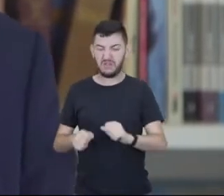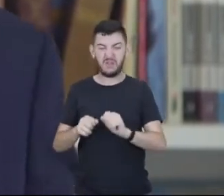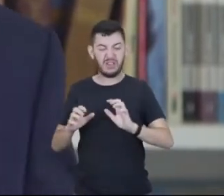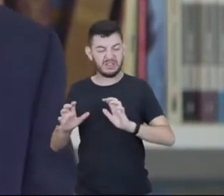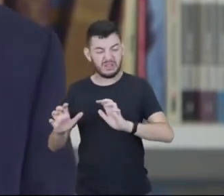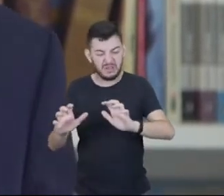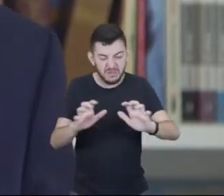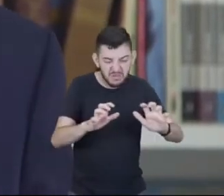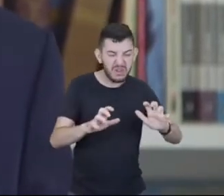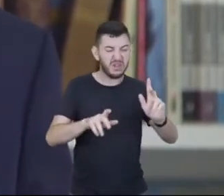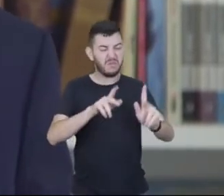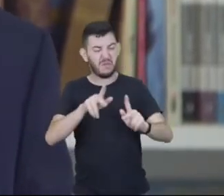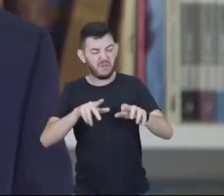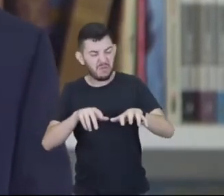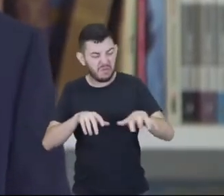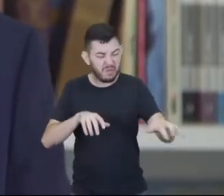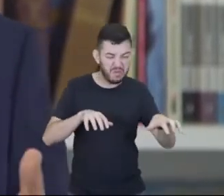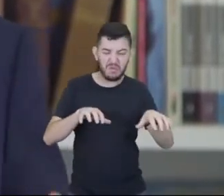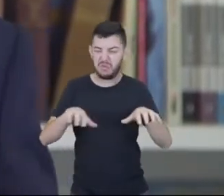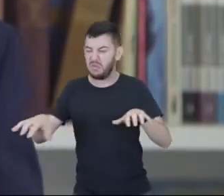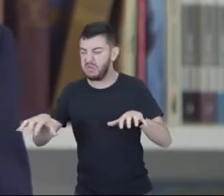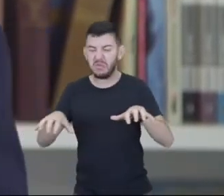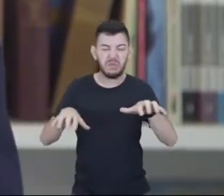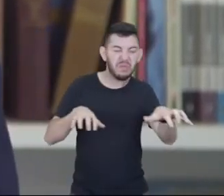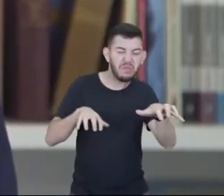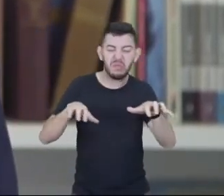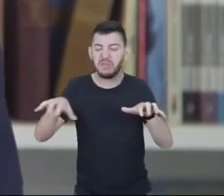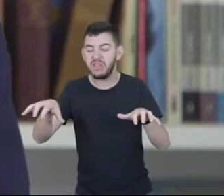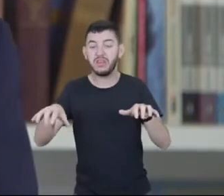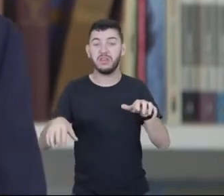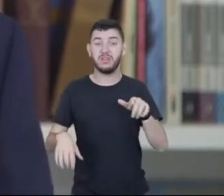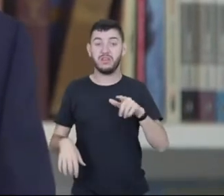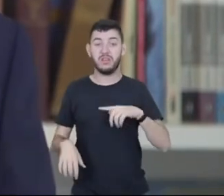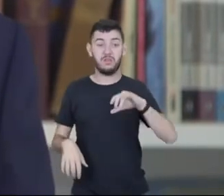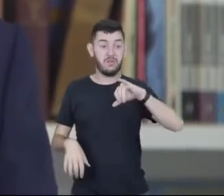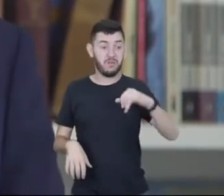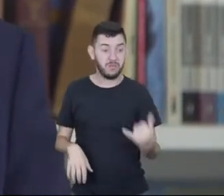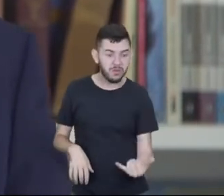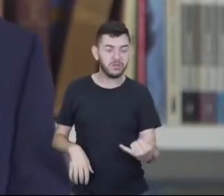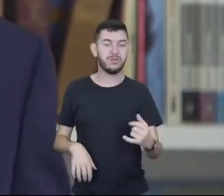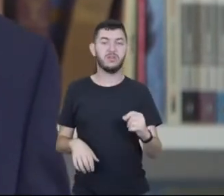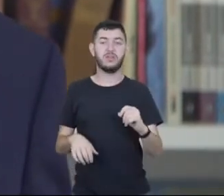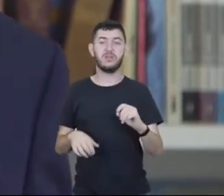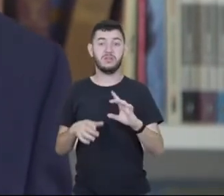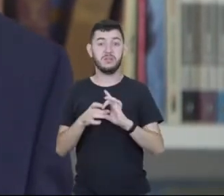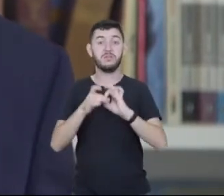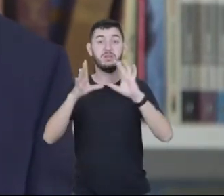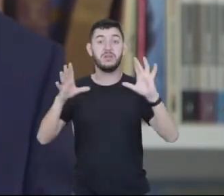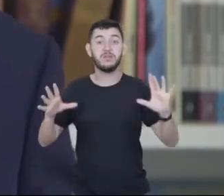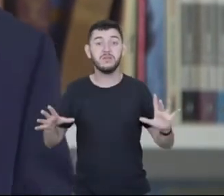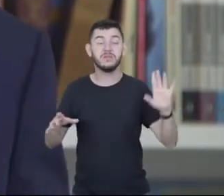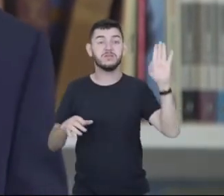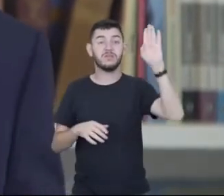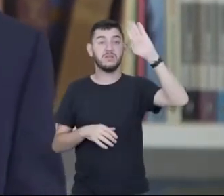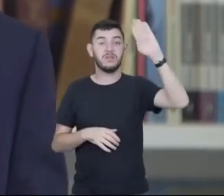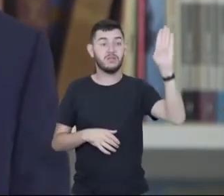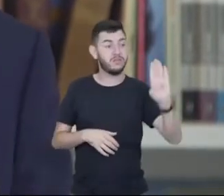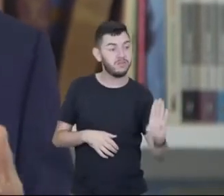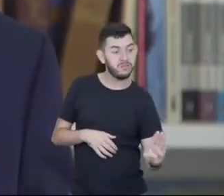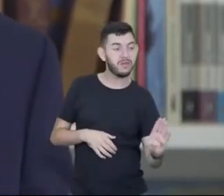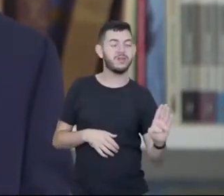chances e oportunidades que poderiam permitir ao Brasil alcançar a sua posição de